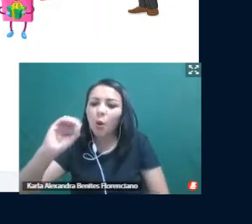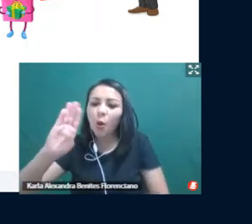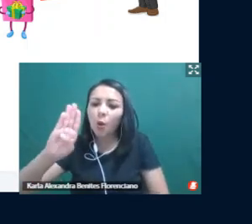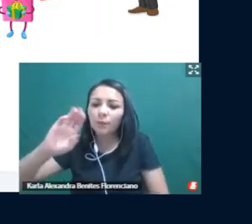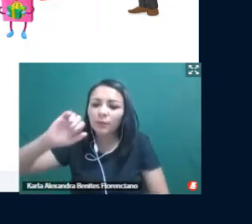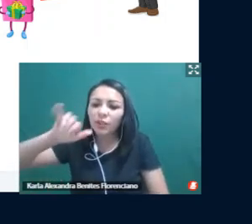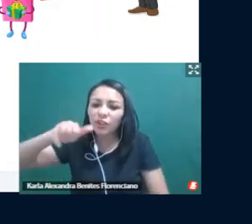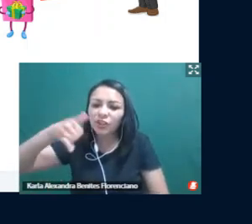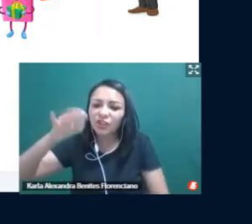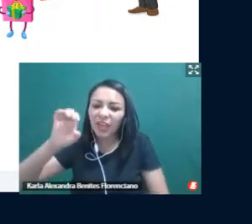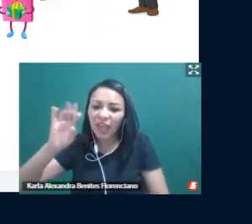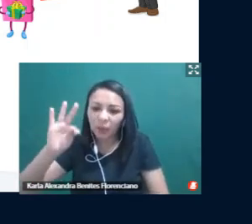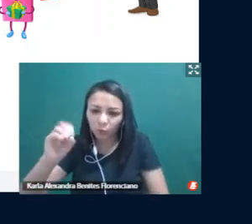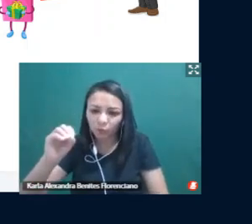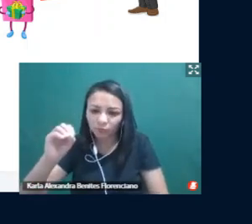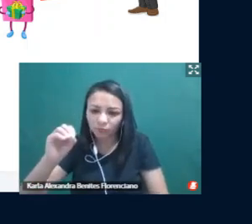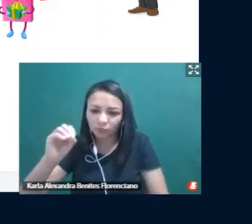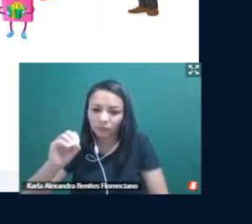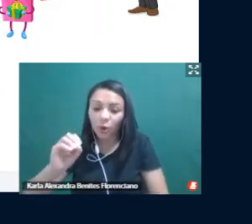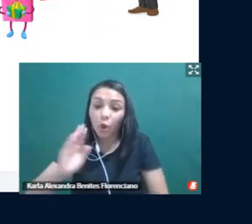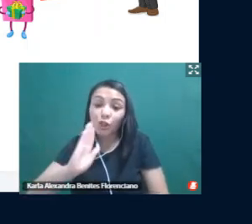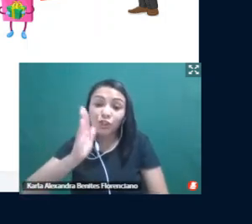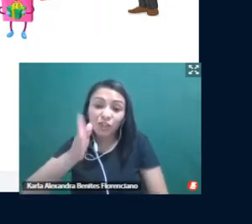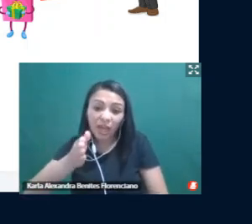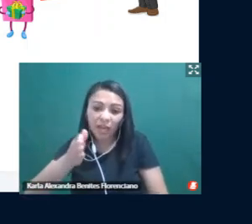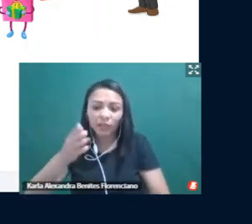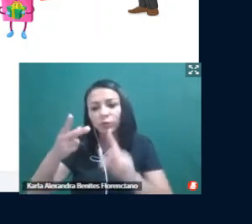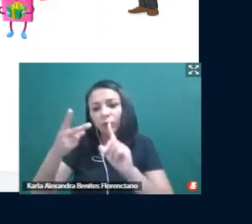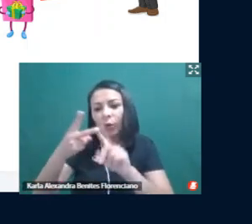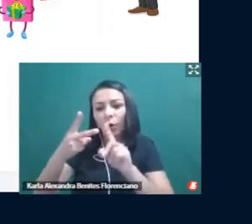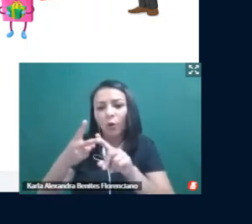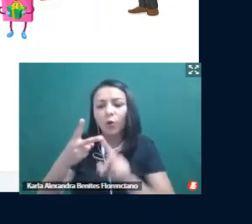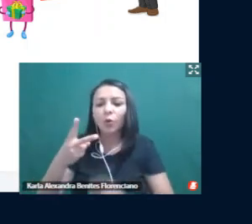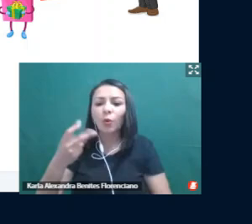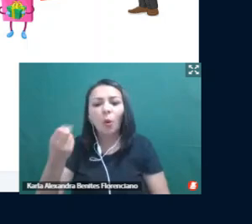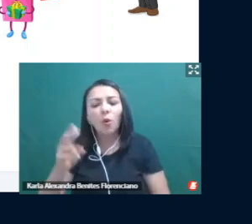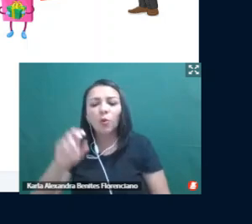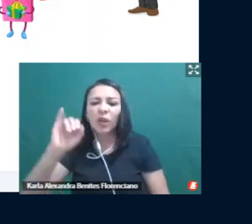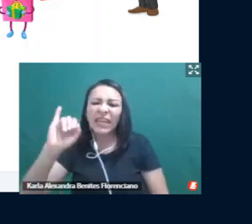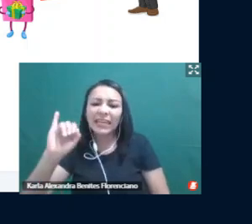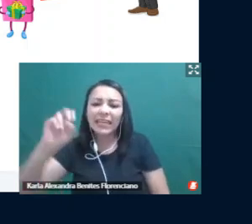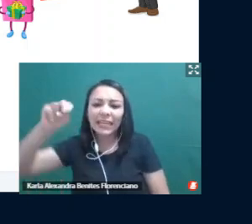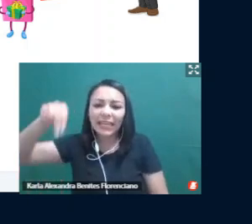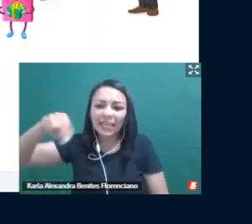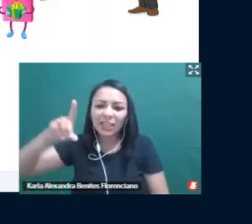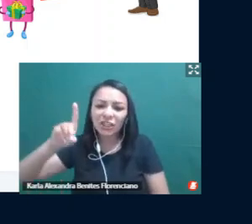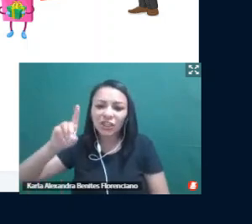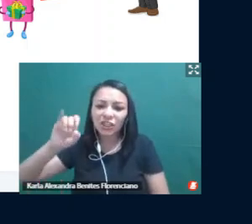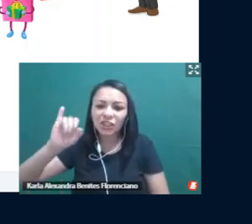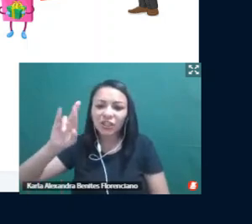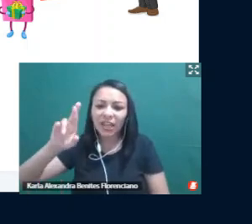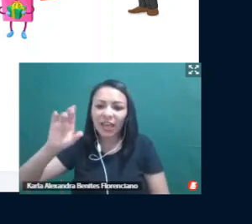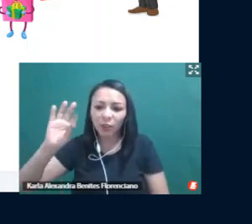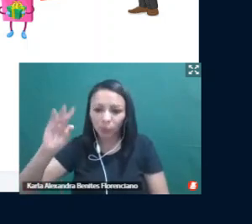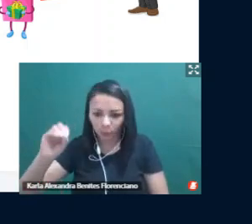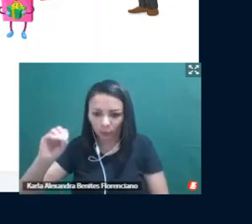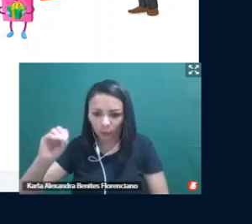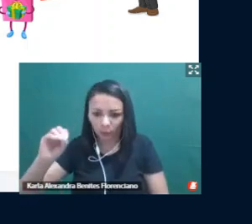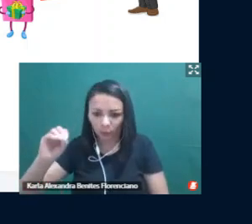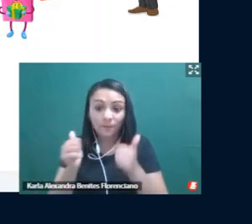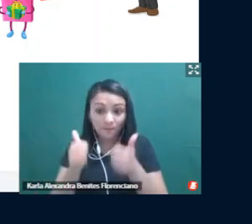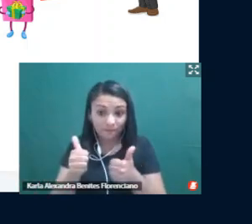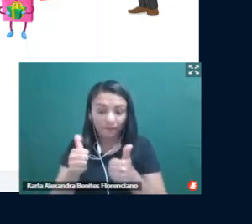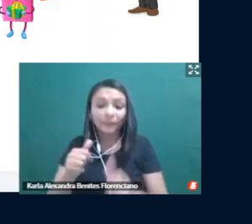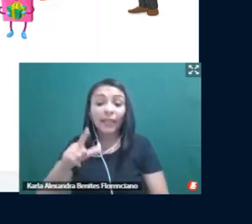é objeto direto, ou é objeto indireto. Tá certo? Nesse caso, eu